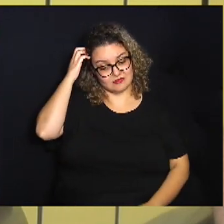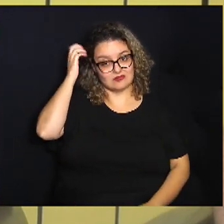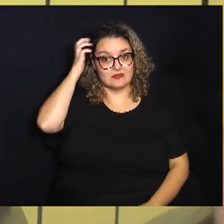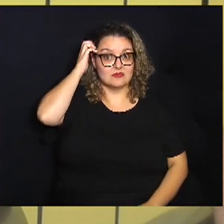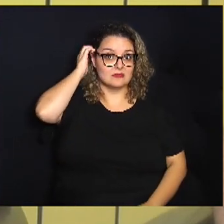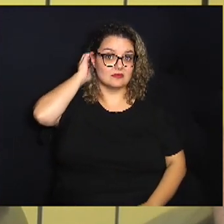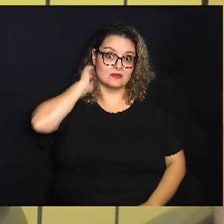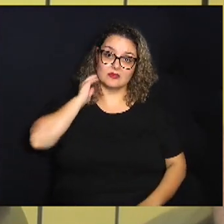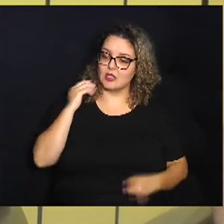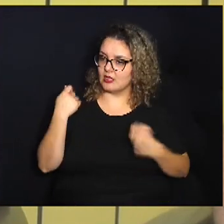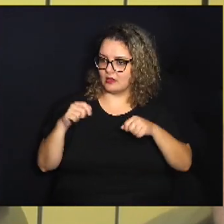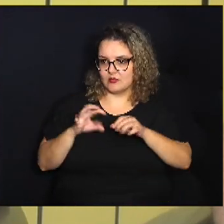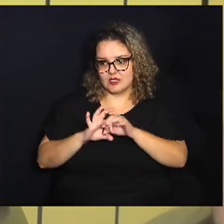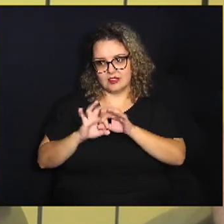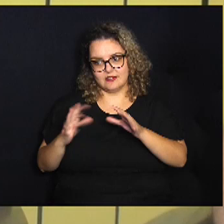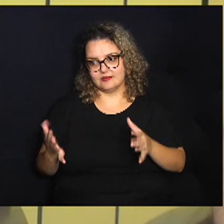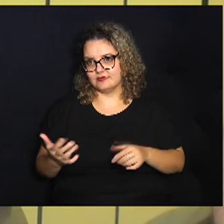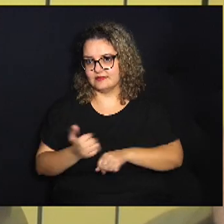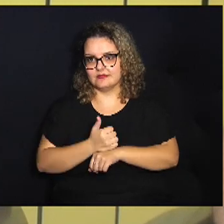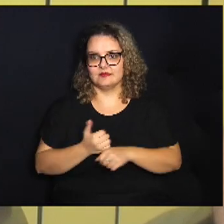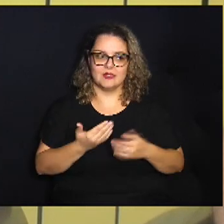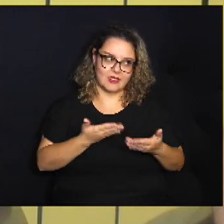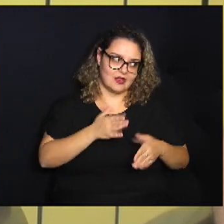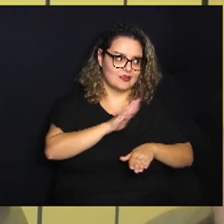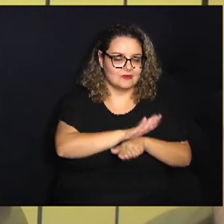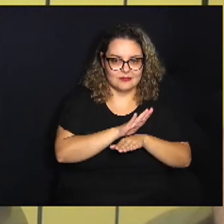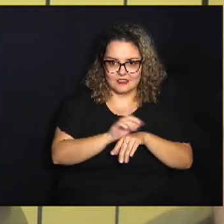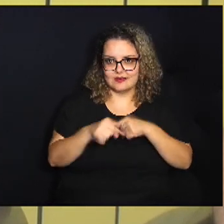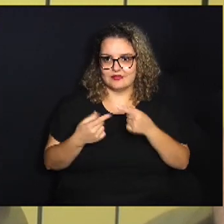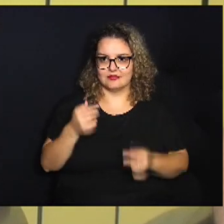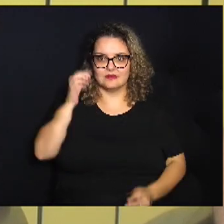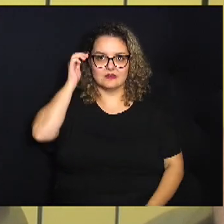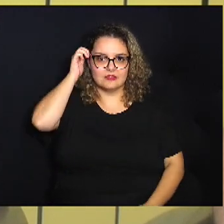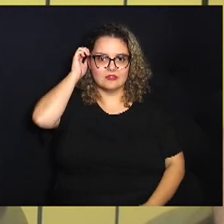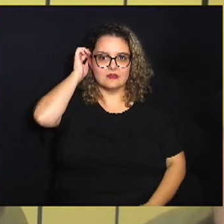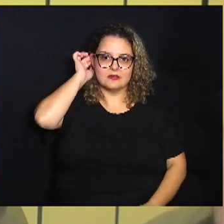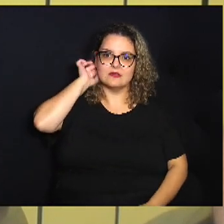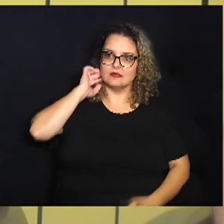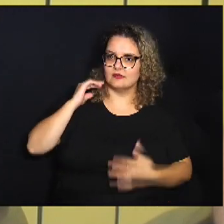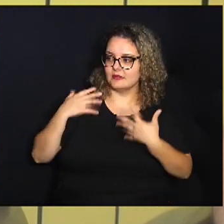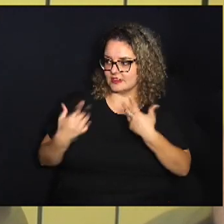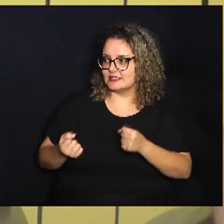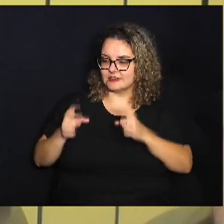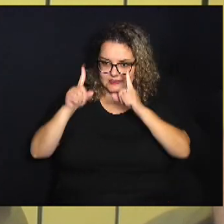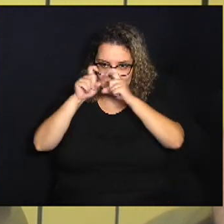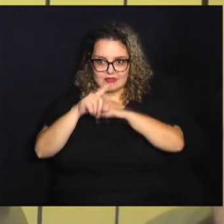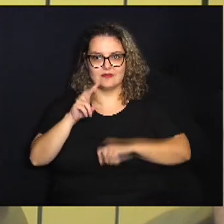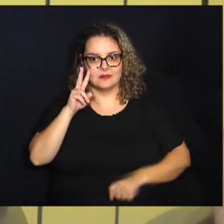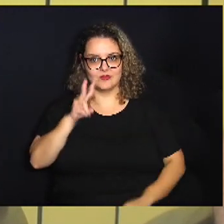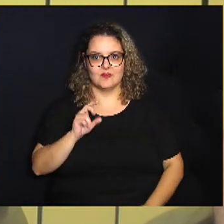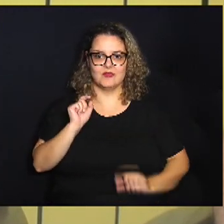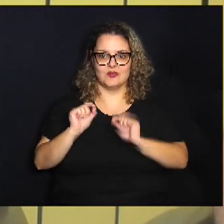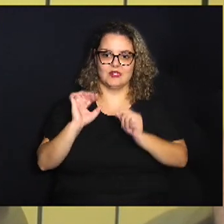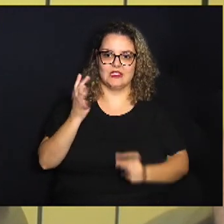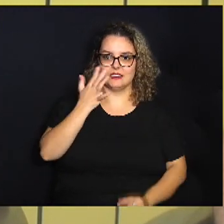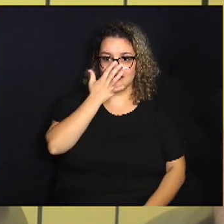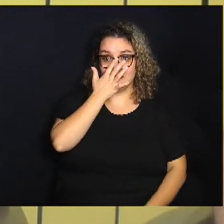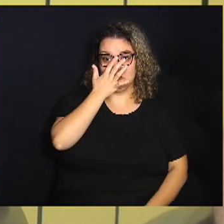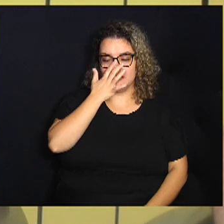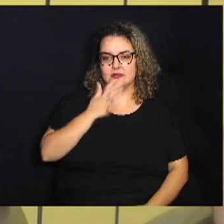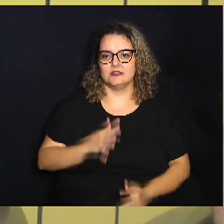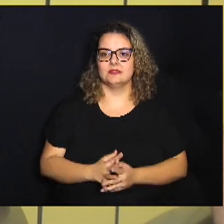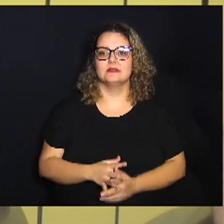mão da sua carreira pelo outro. Sim. E aí eu falei, não, vou aceitar o desafio, vamos ver o que vai acontecer. E foi